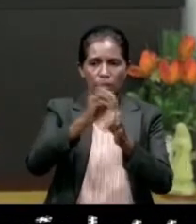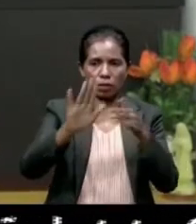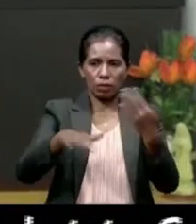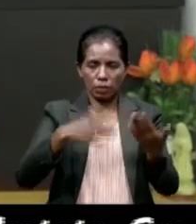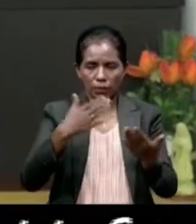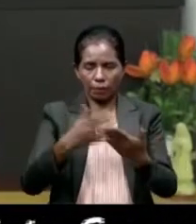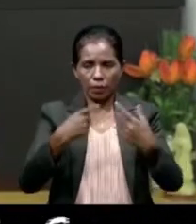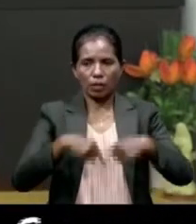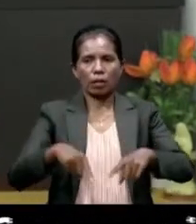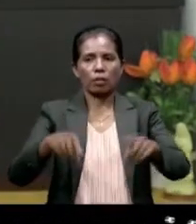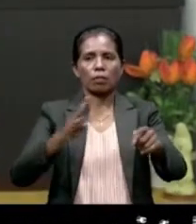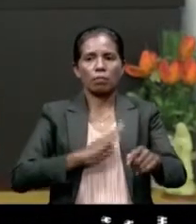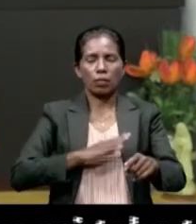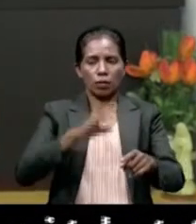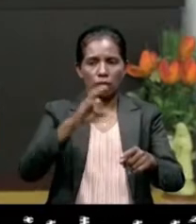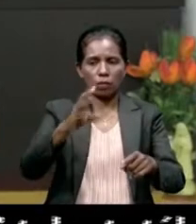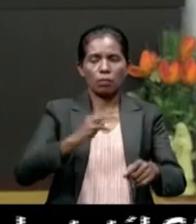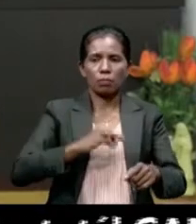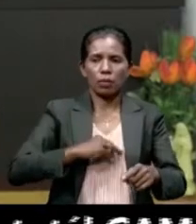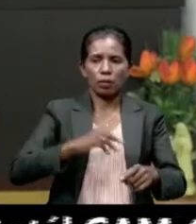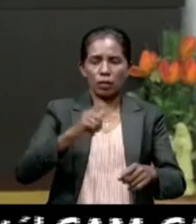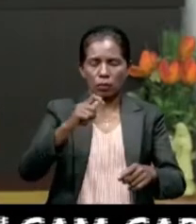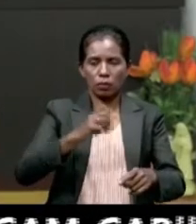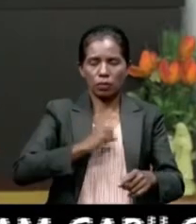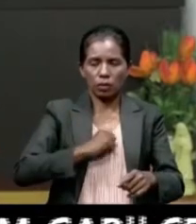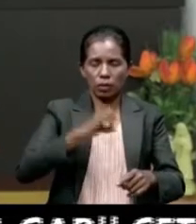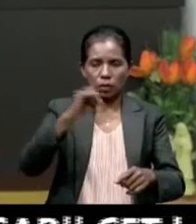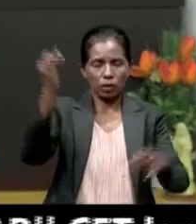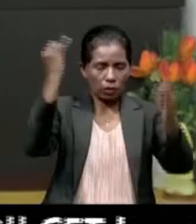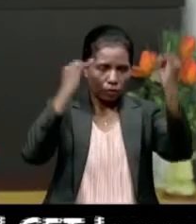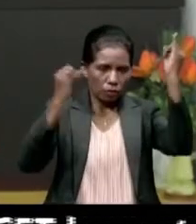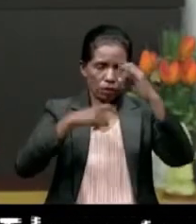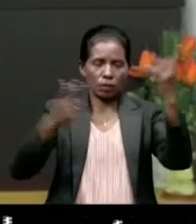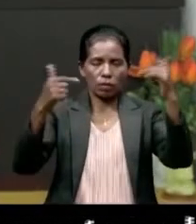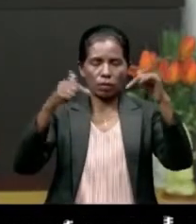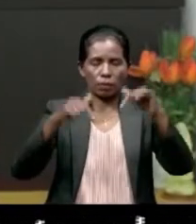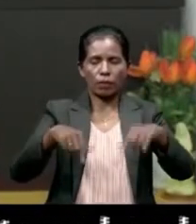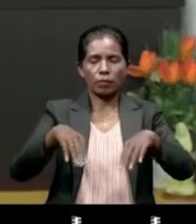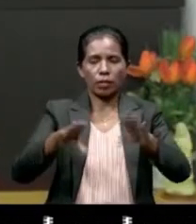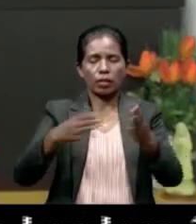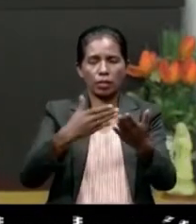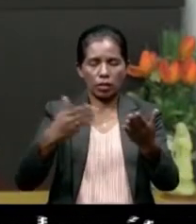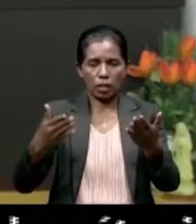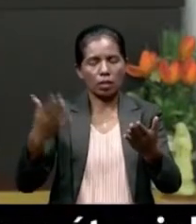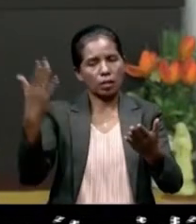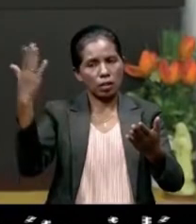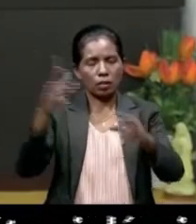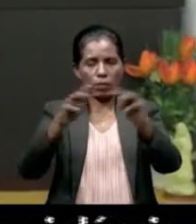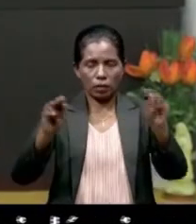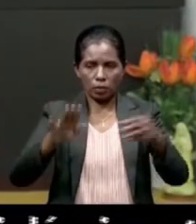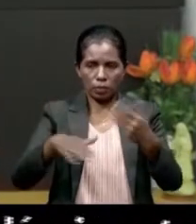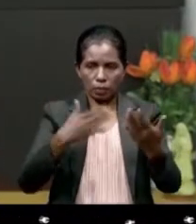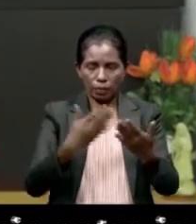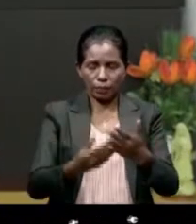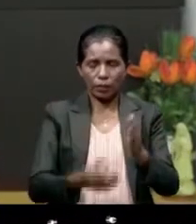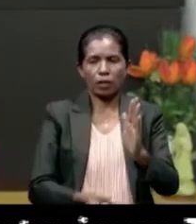ba, hansan baucao, manatuto, same, informação. Mai kata preço ne bem agora de tal e a município sira o preço